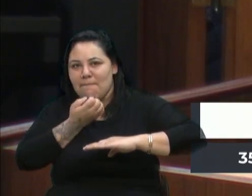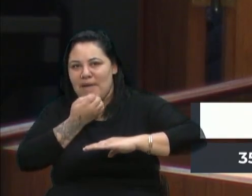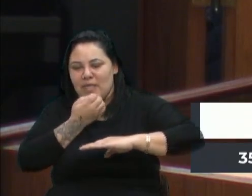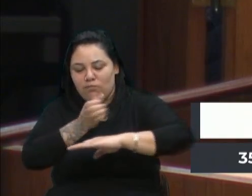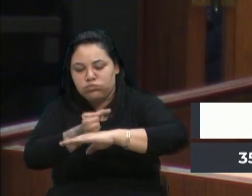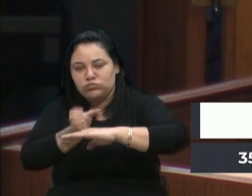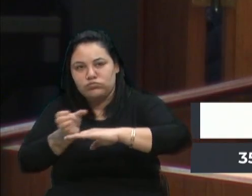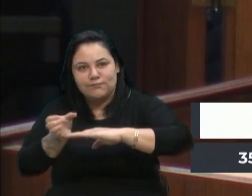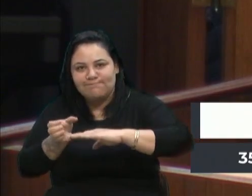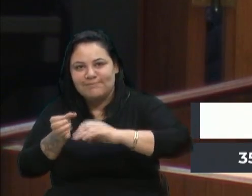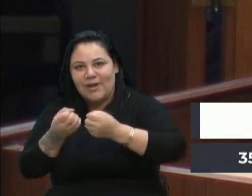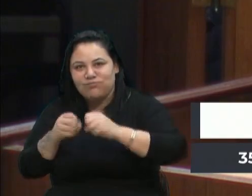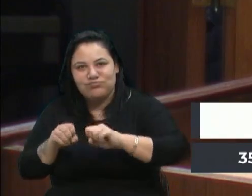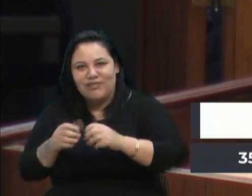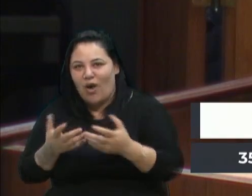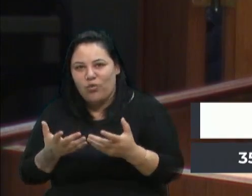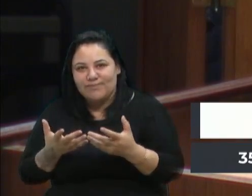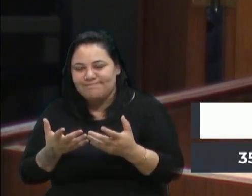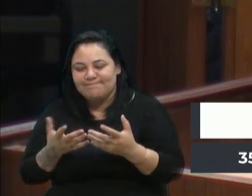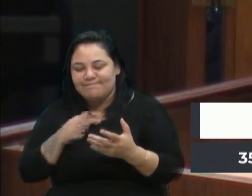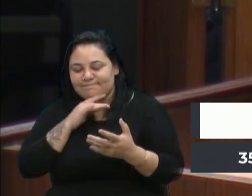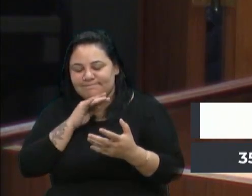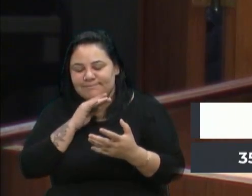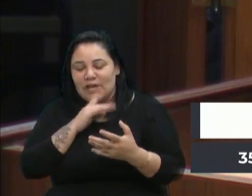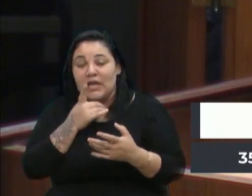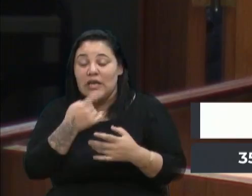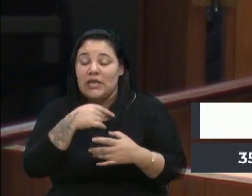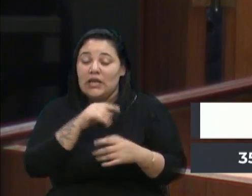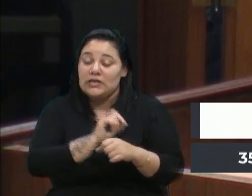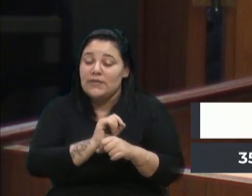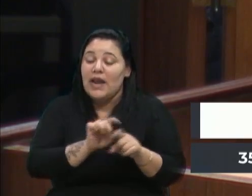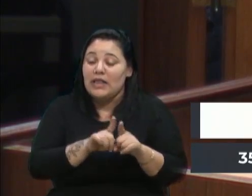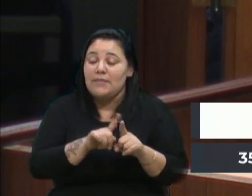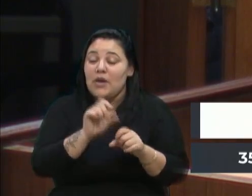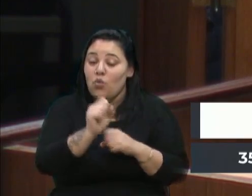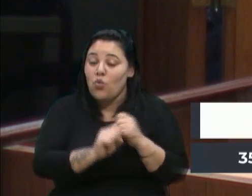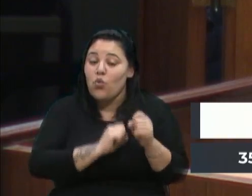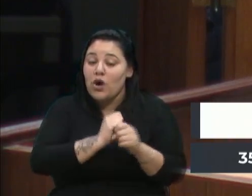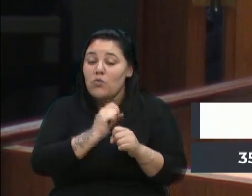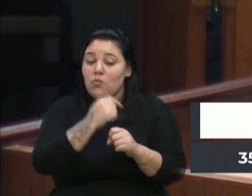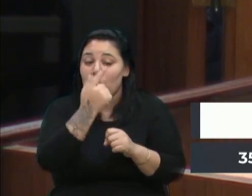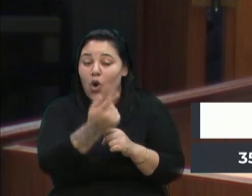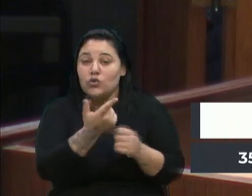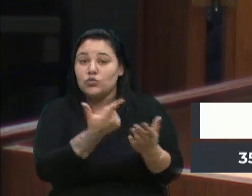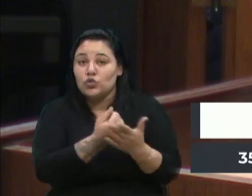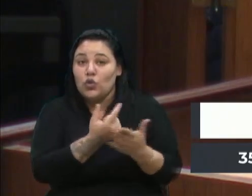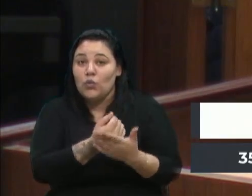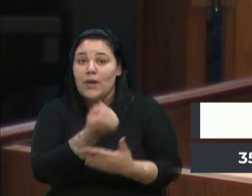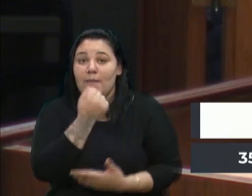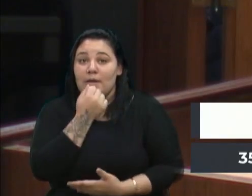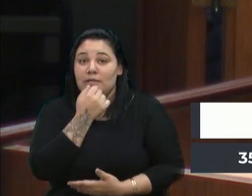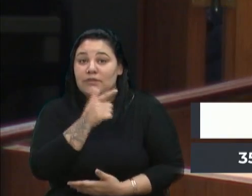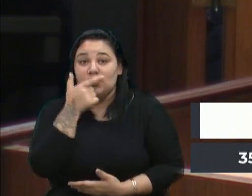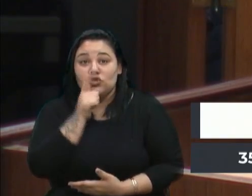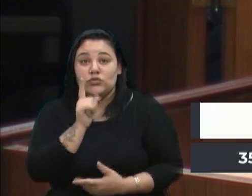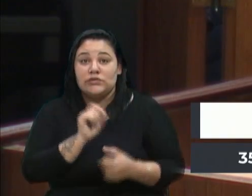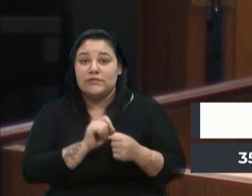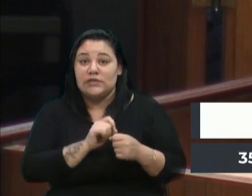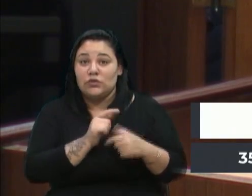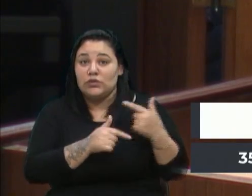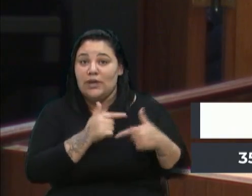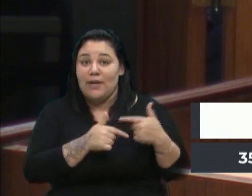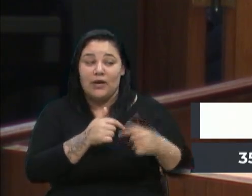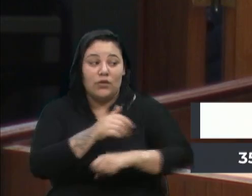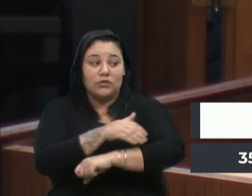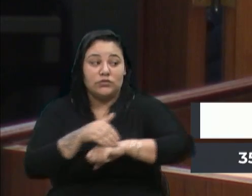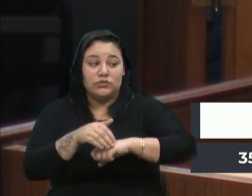também aguardo que venha a compra de pedras para que a gente também pavimente de forma comunitária as ruas que o